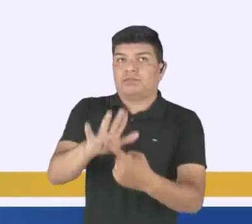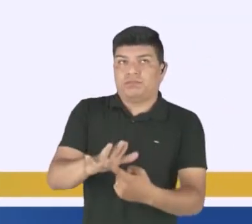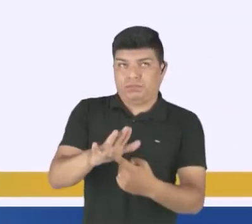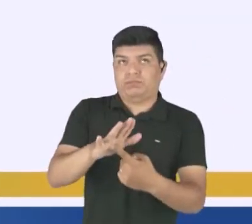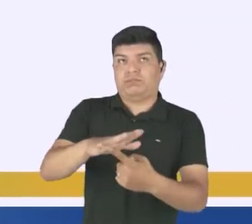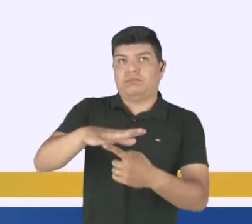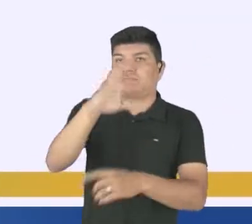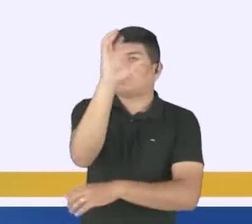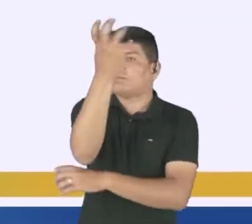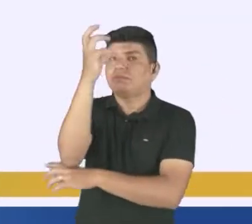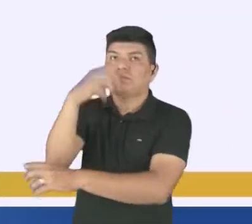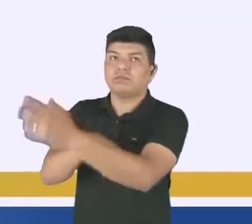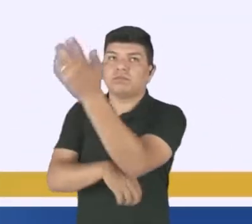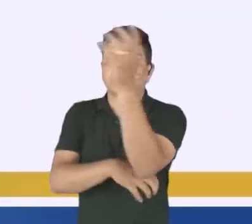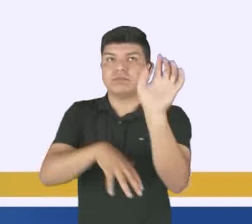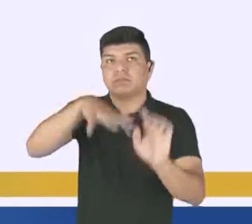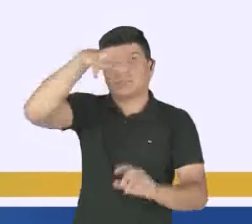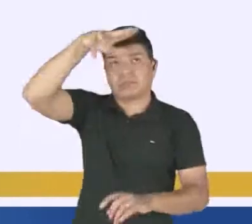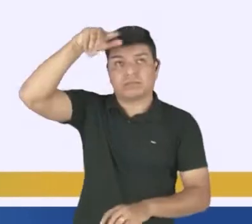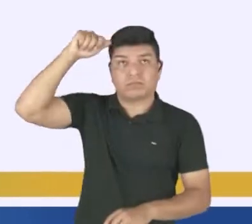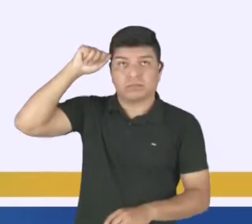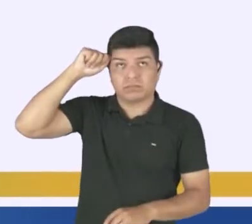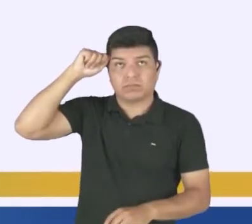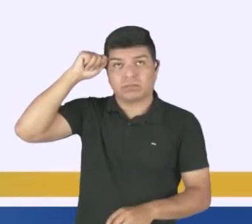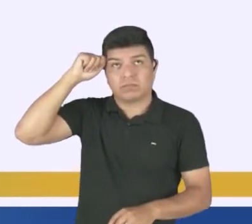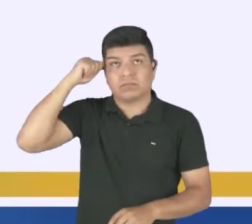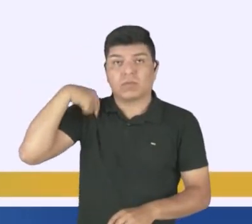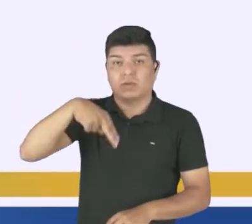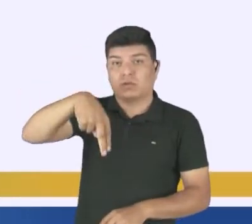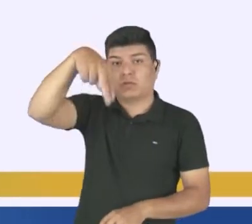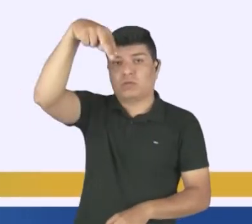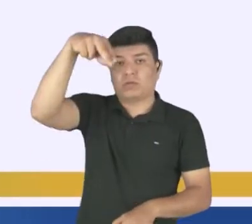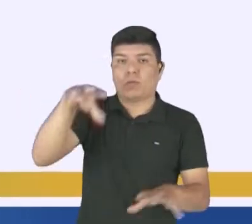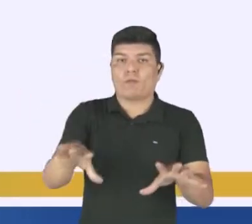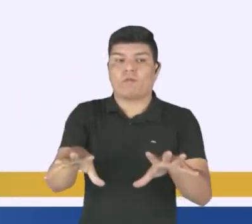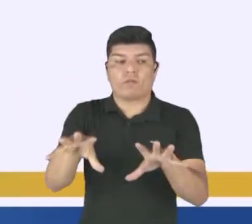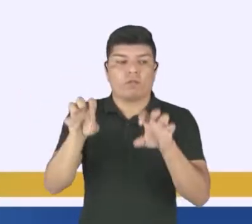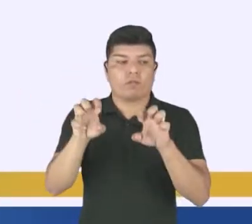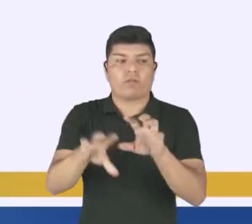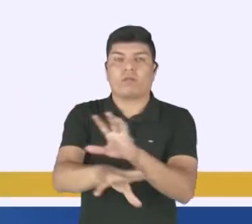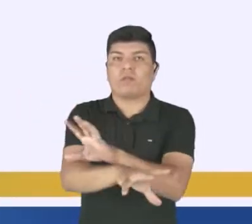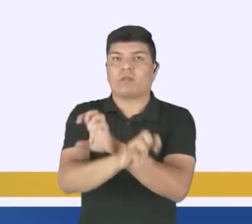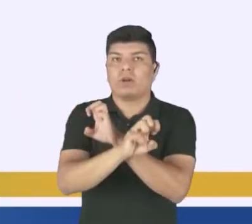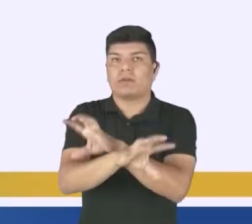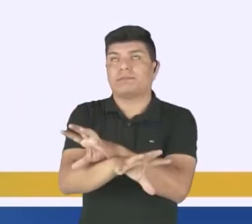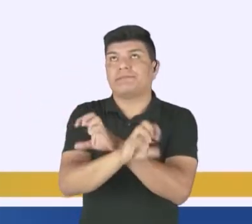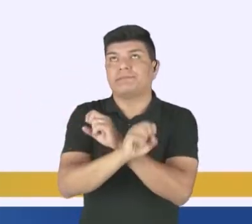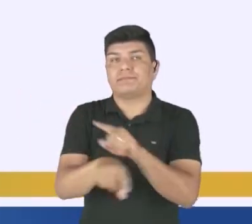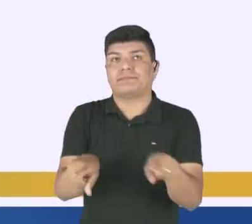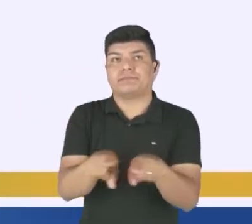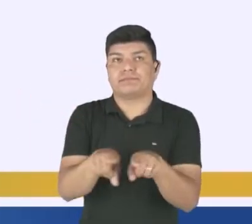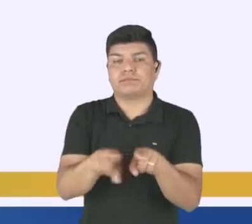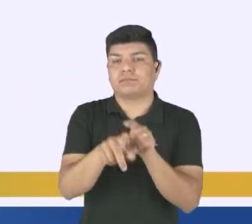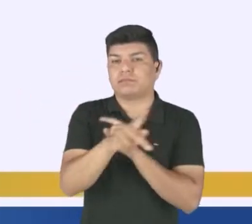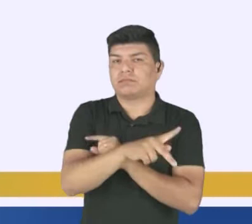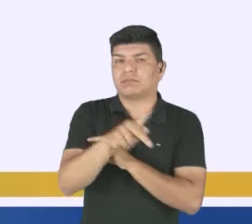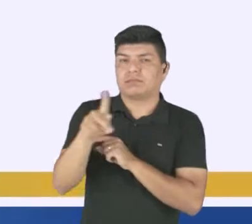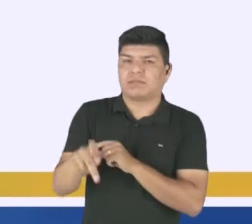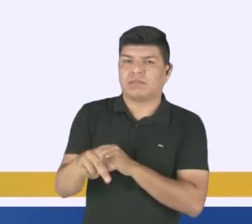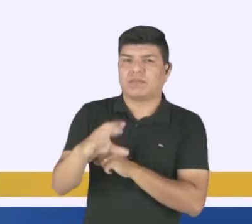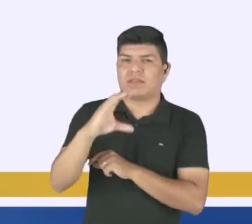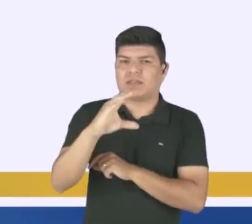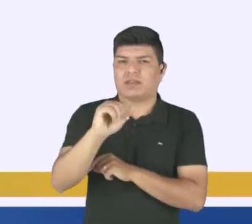Na região nordeste você tem a caatinga, que às vezes é até vista de forma pejorativa por muito, quando o professor está dando aula